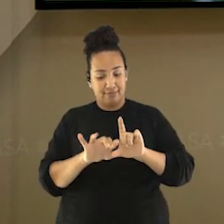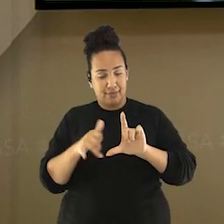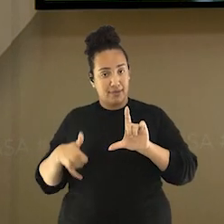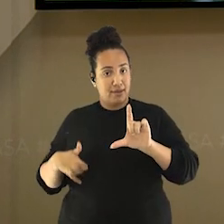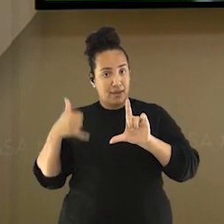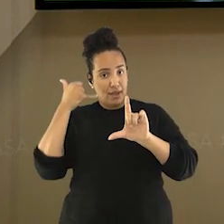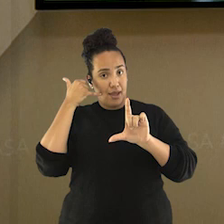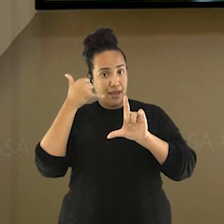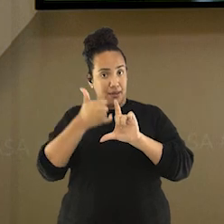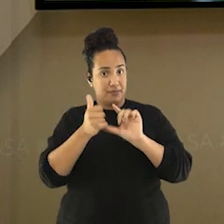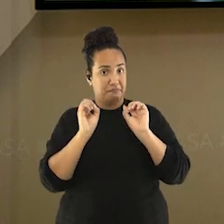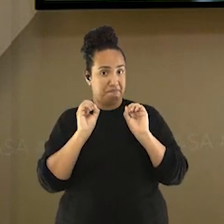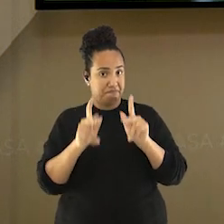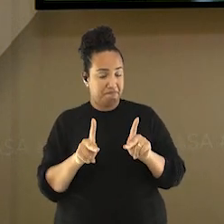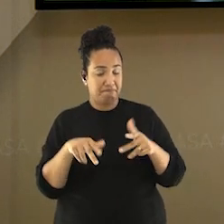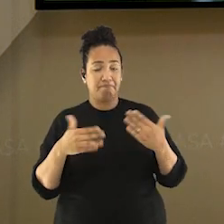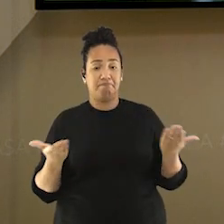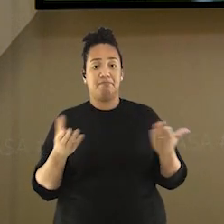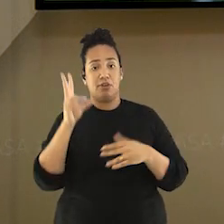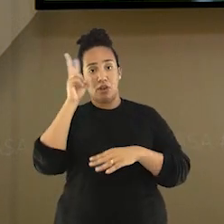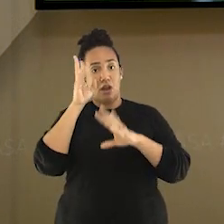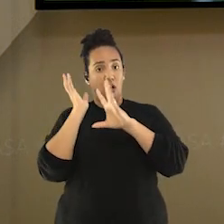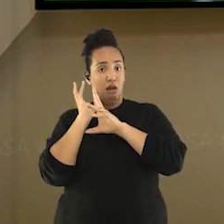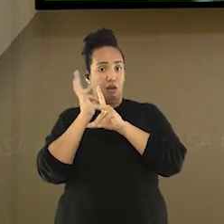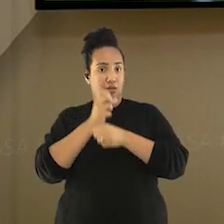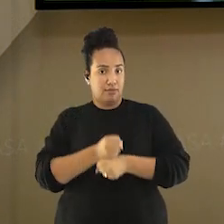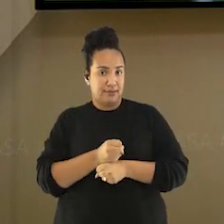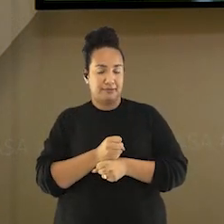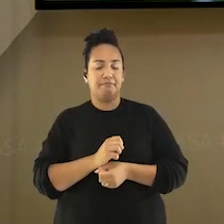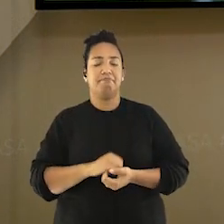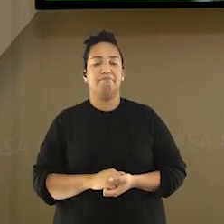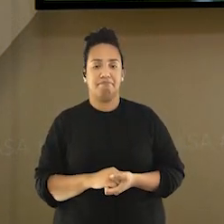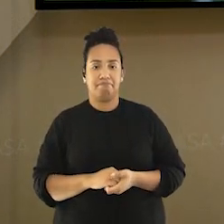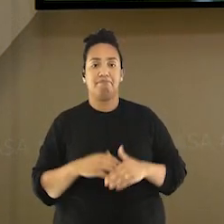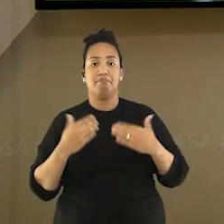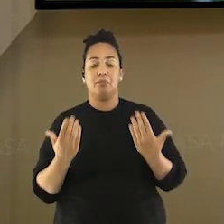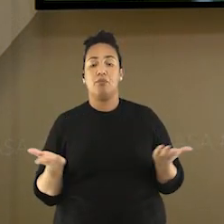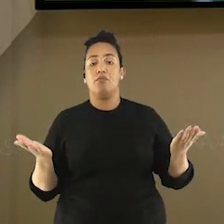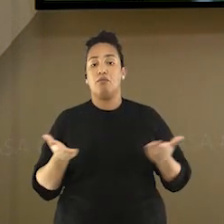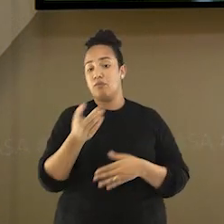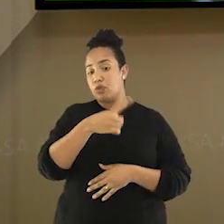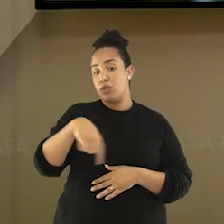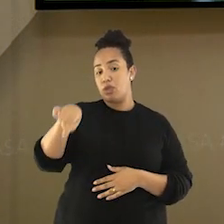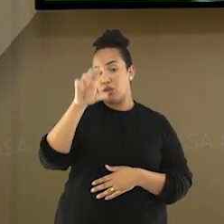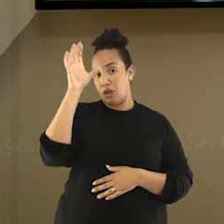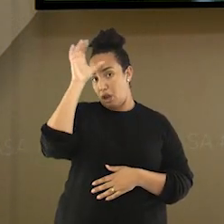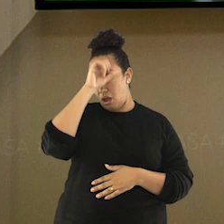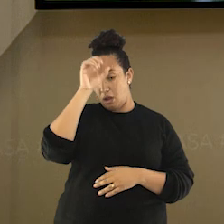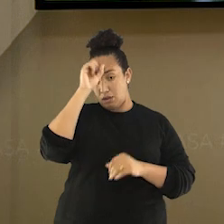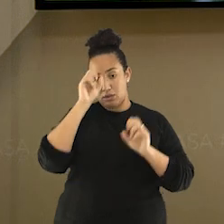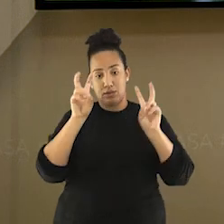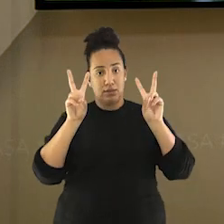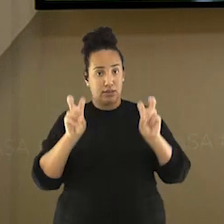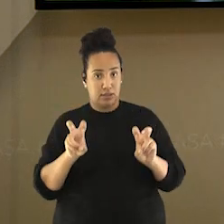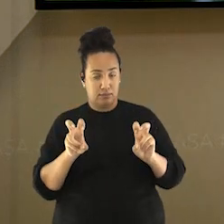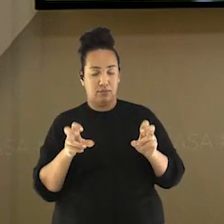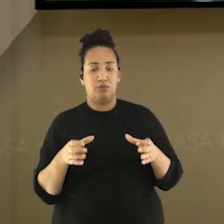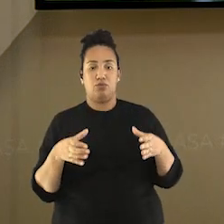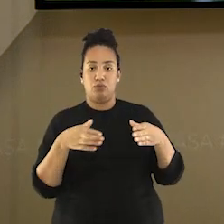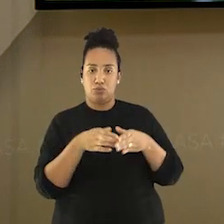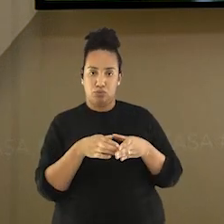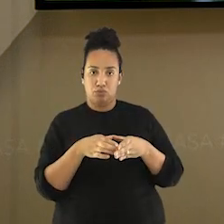ele. Show? E agora vamos relembrar o que a gente aprendeu hoje? Bem, hoje nós aprendemos sobre o que são